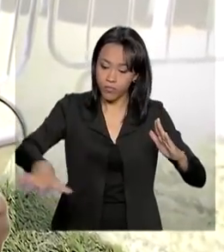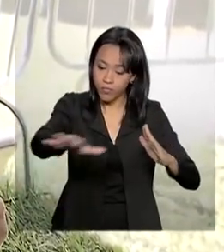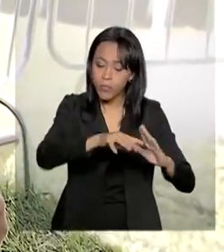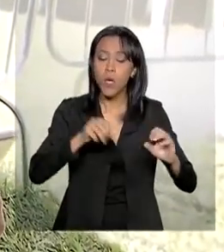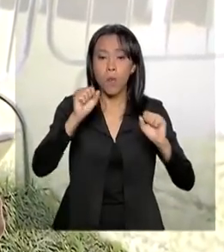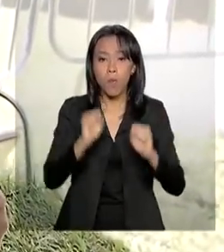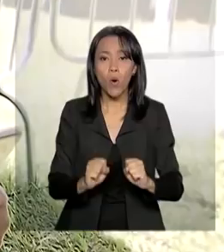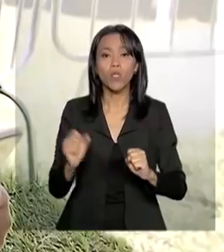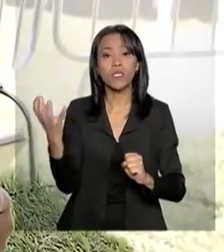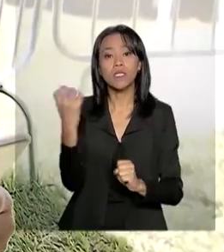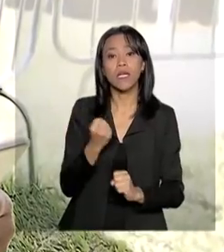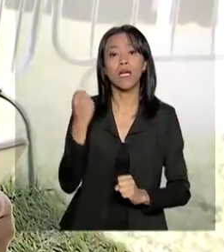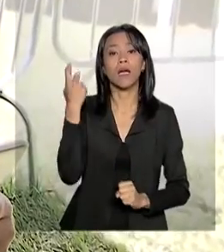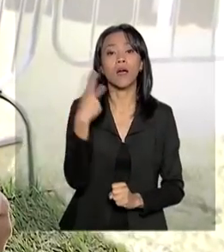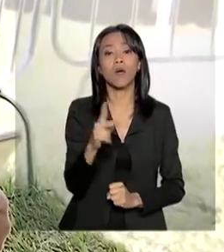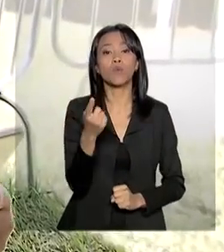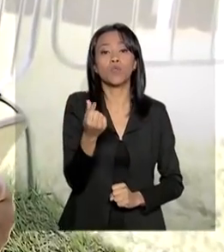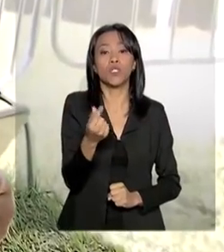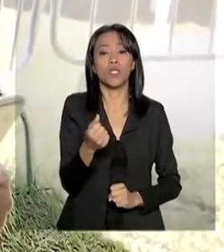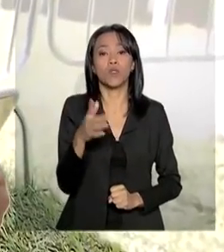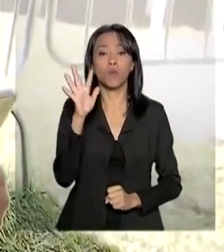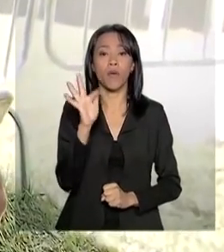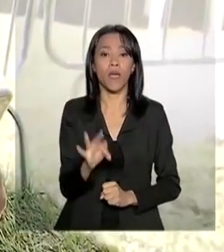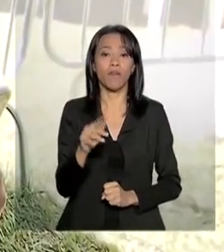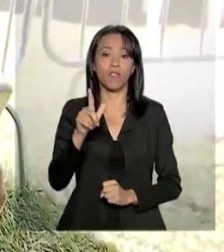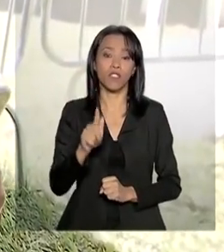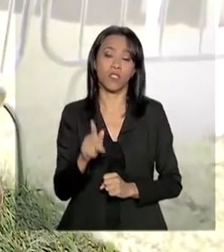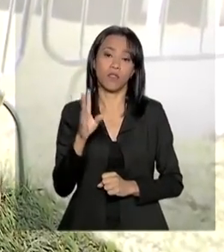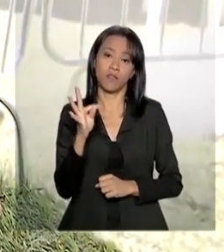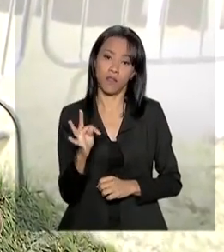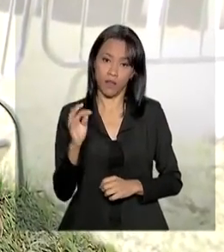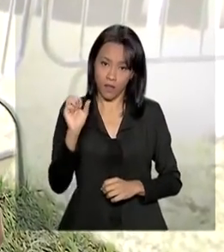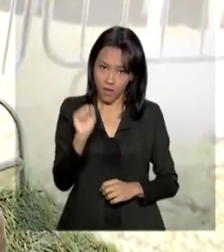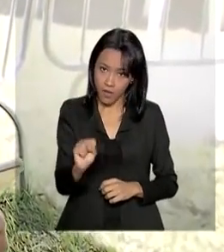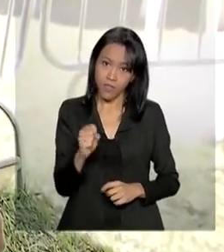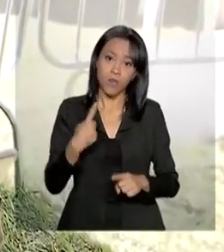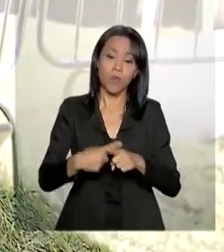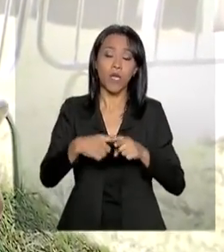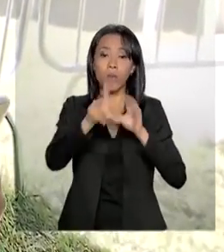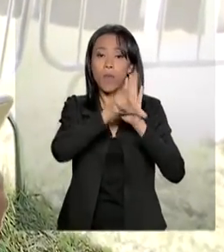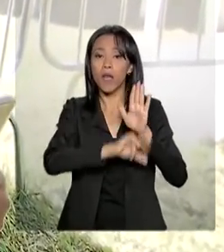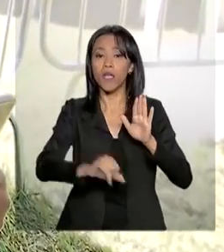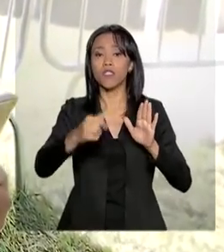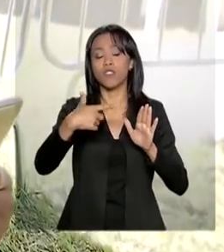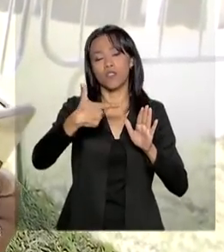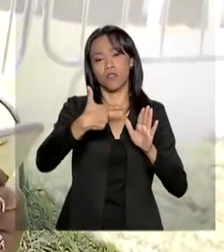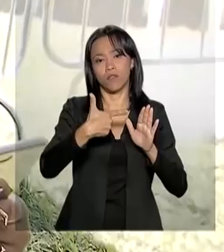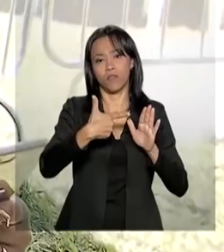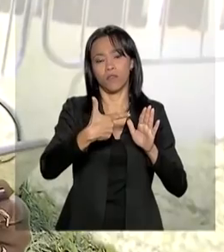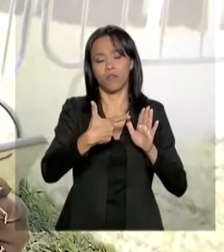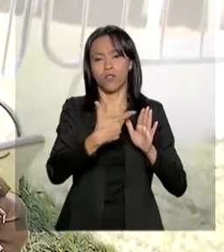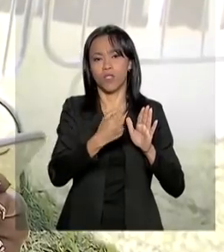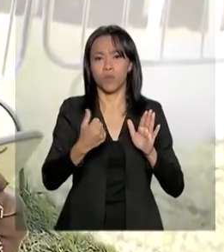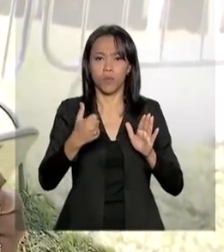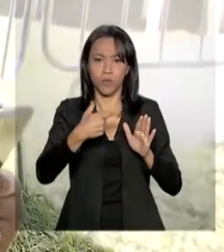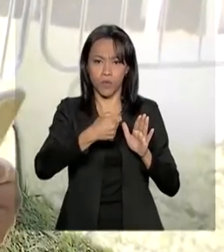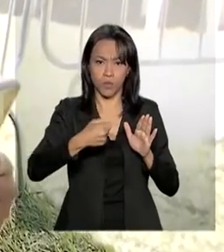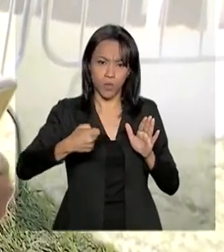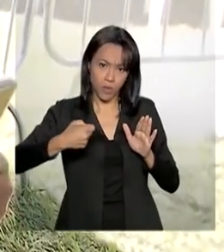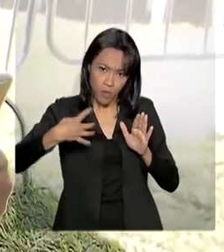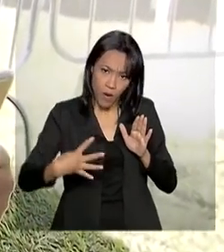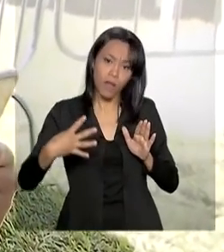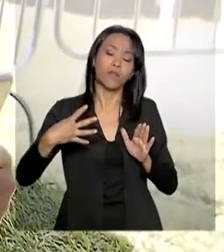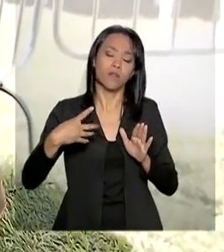das contas do FGTS. Isso porque uma lei de 2004 autoriza a liberação dos valores do fundo em